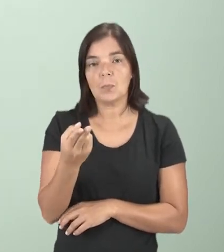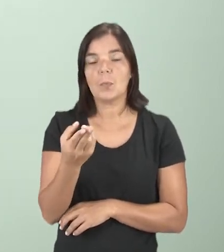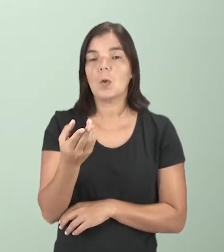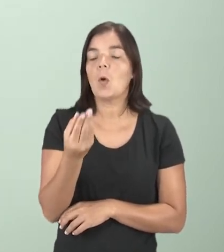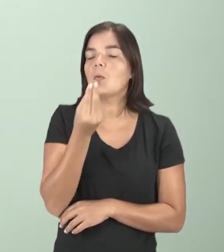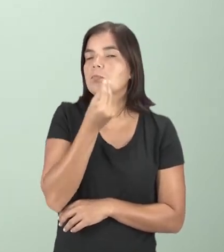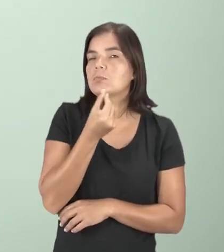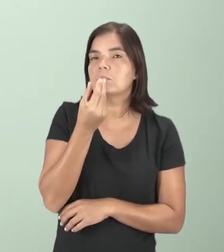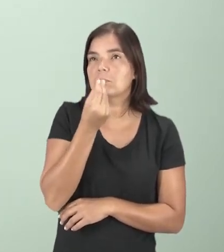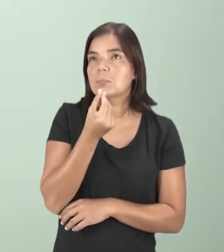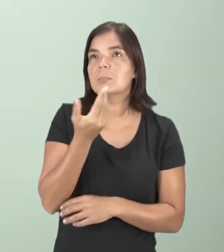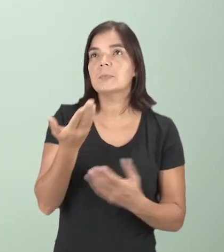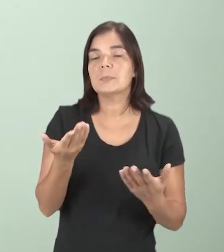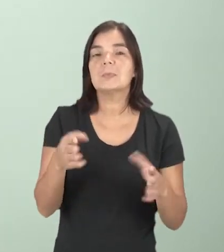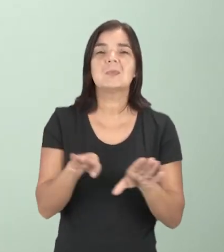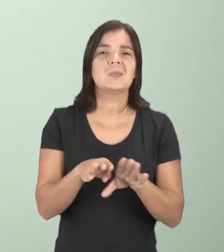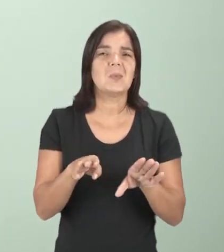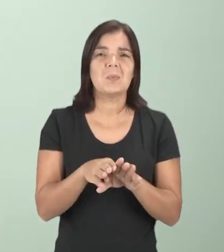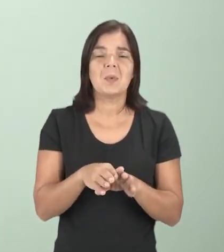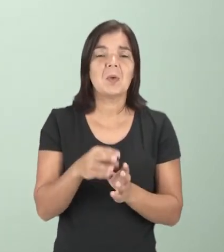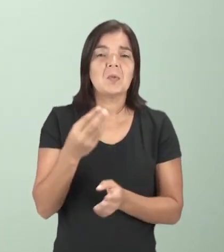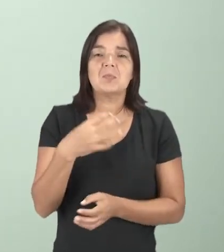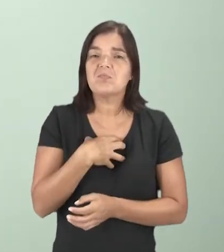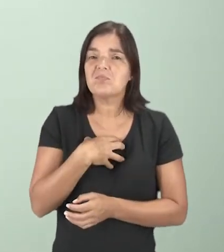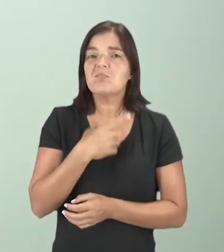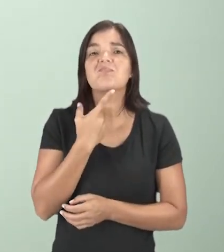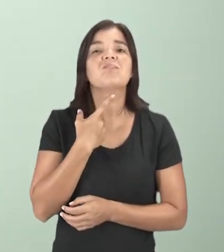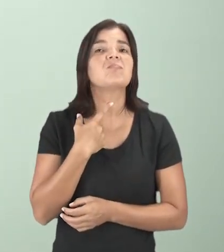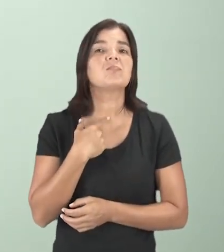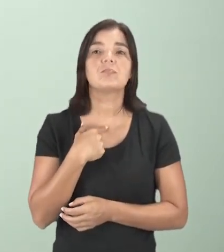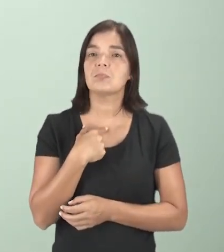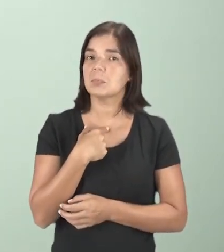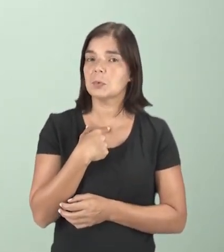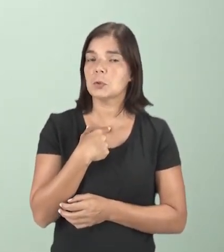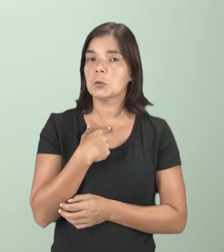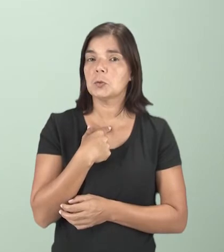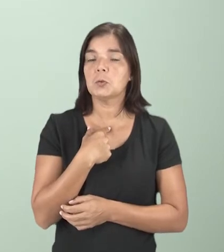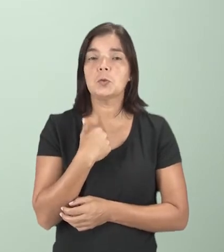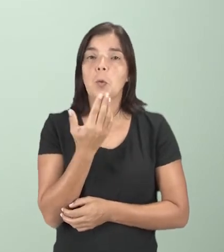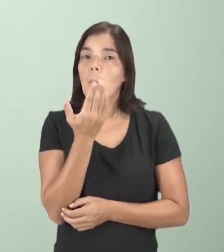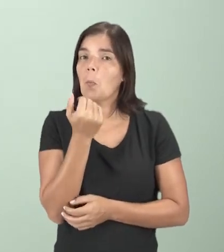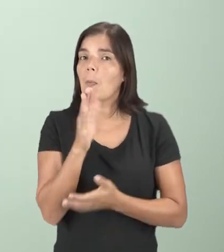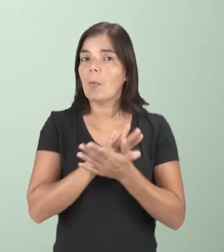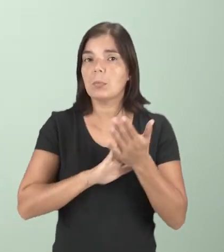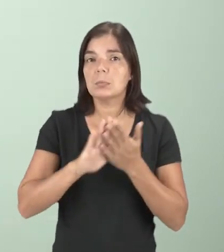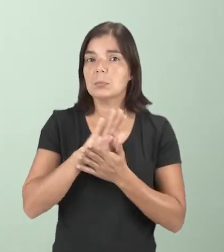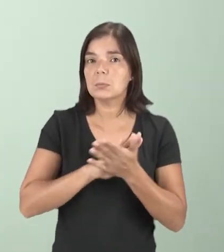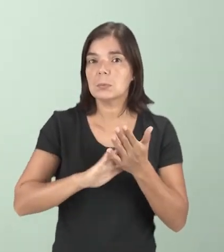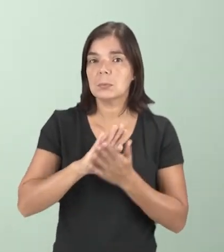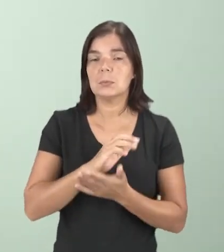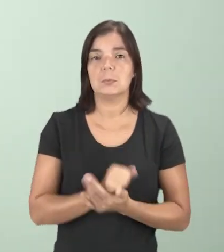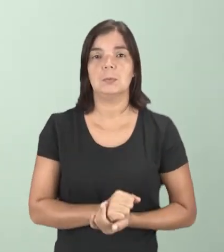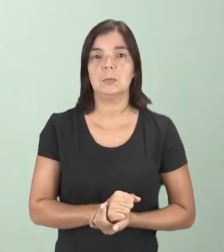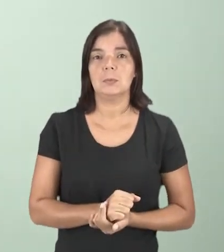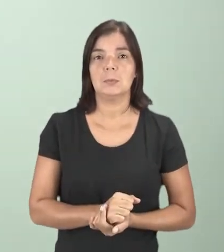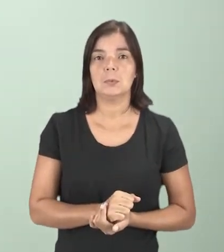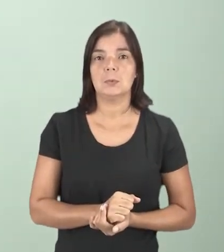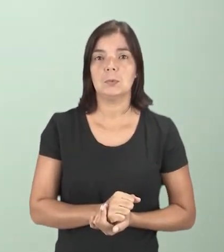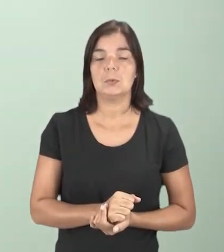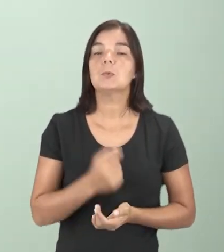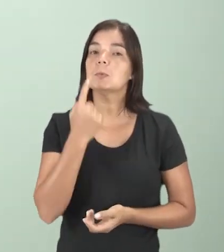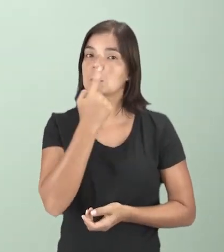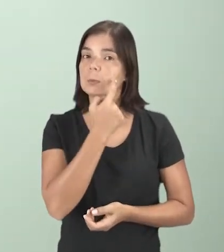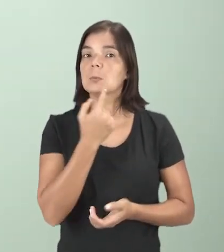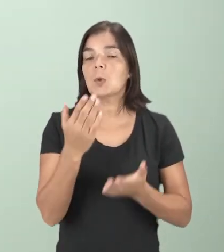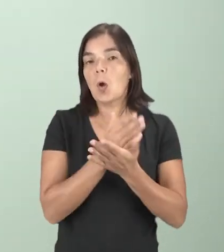uns alimentos, provavelmente você não sentiria vontade de provar os alimentos. O paladar